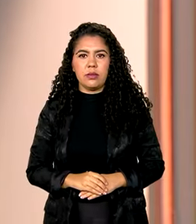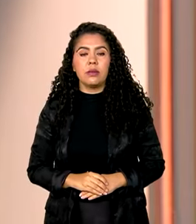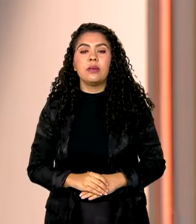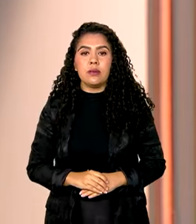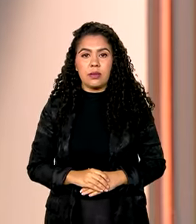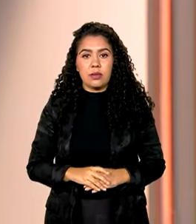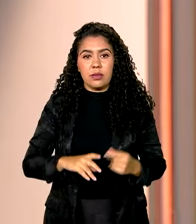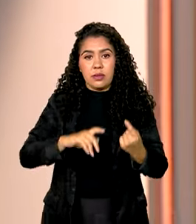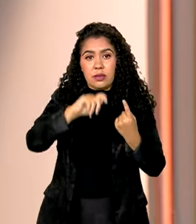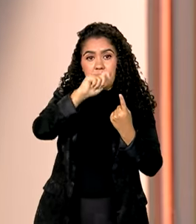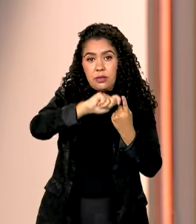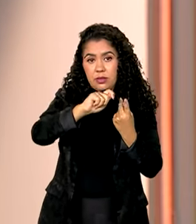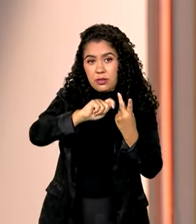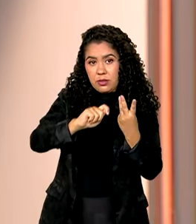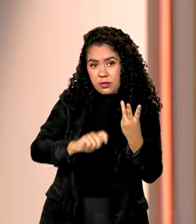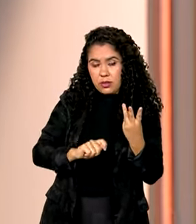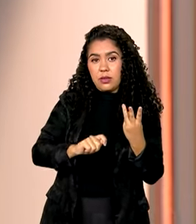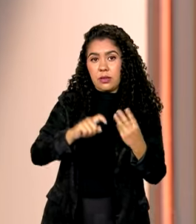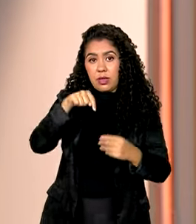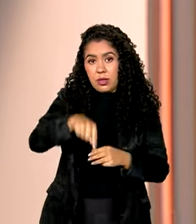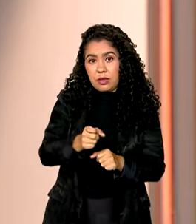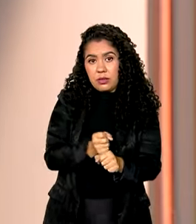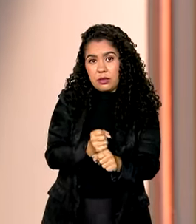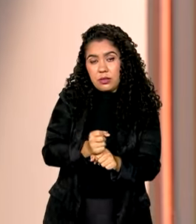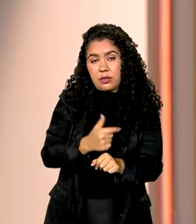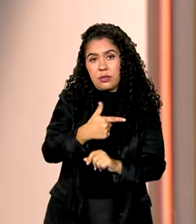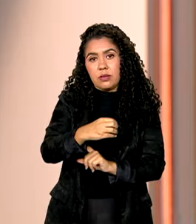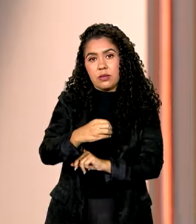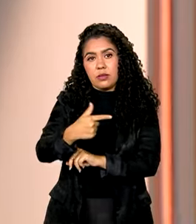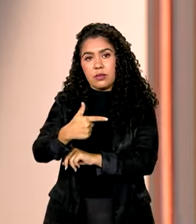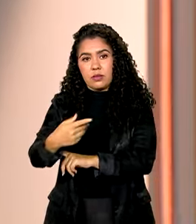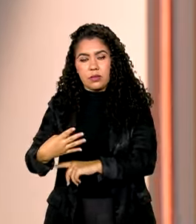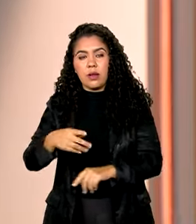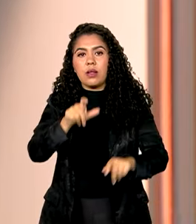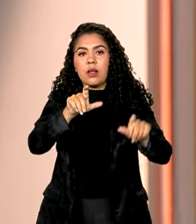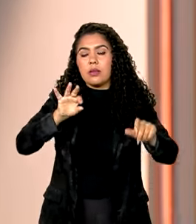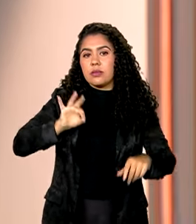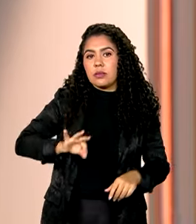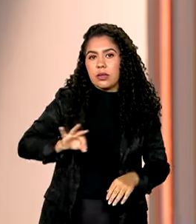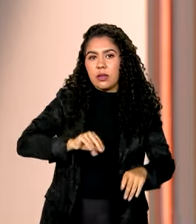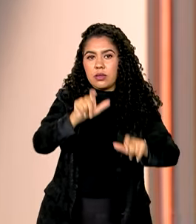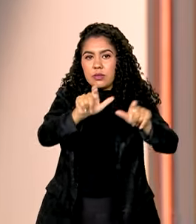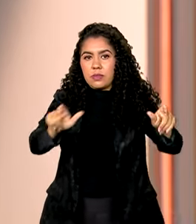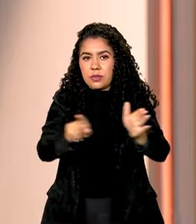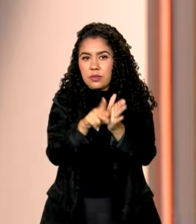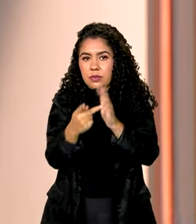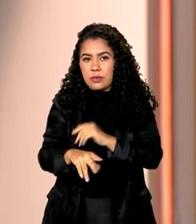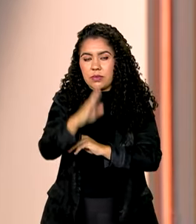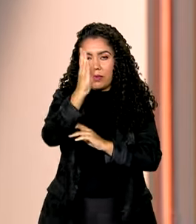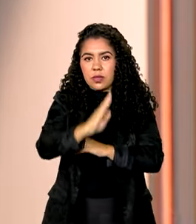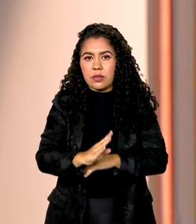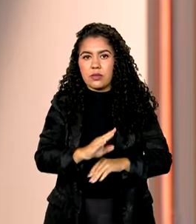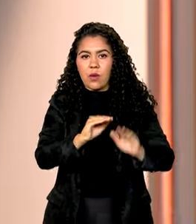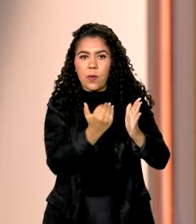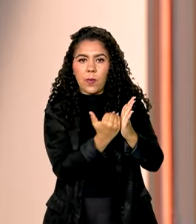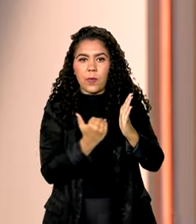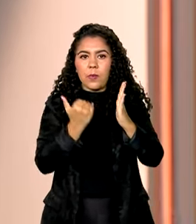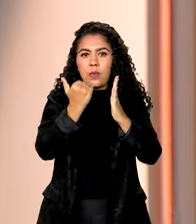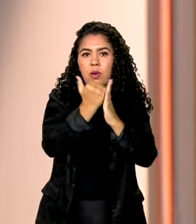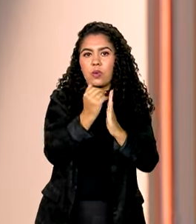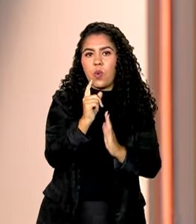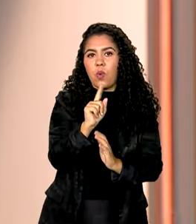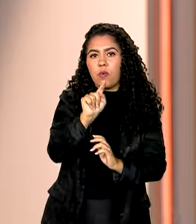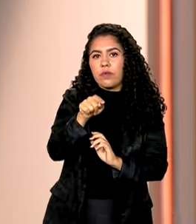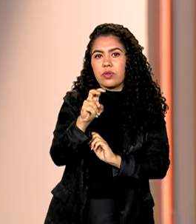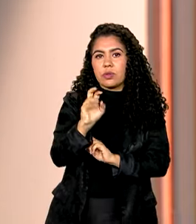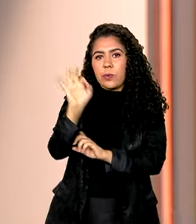E nos primeiros 3 meses deste ano, a renda dos trabalhadores brasileiros aumentou, registrando alta de 1,5% em